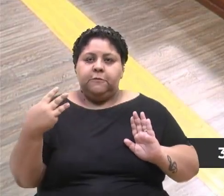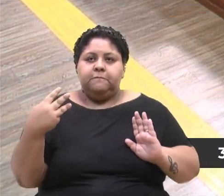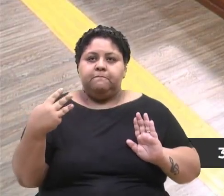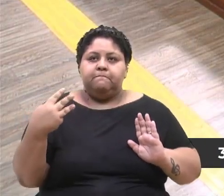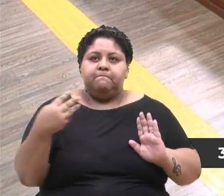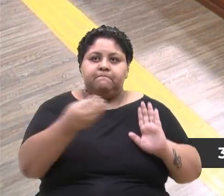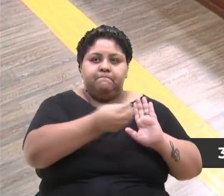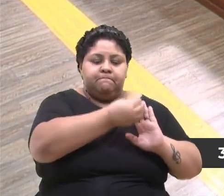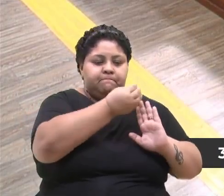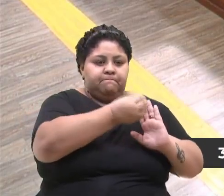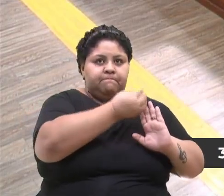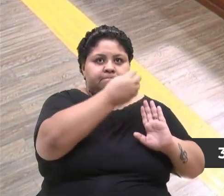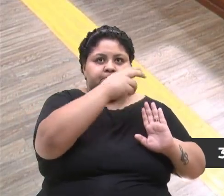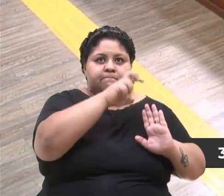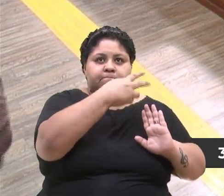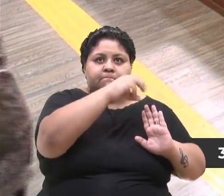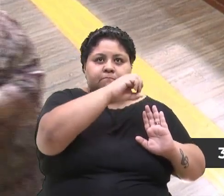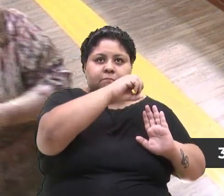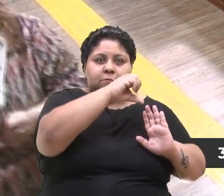Ofício